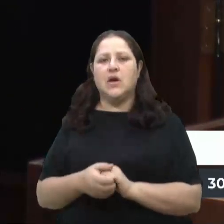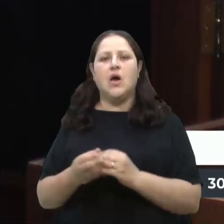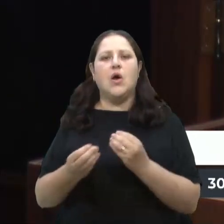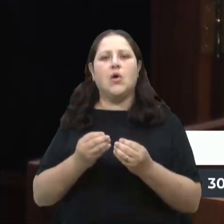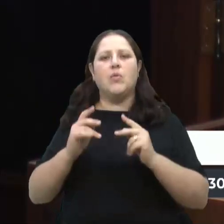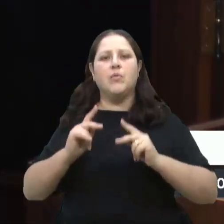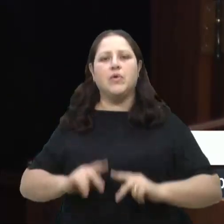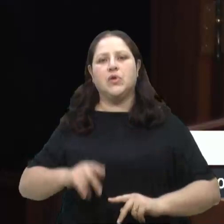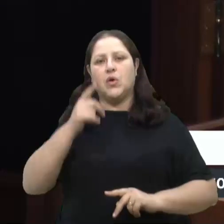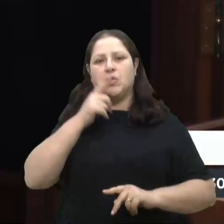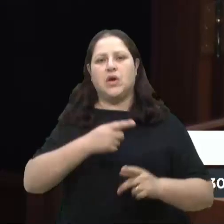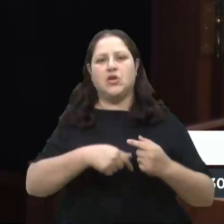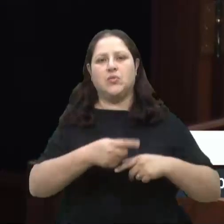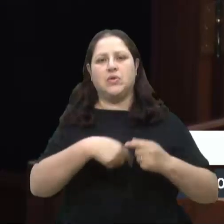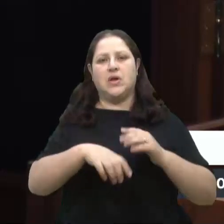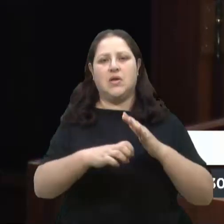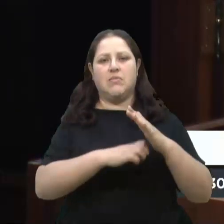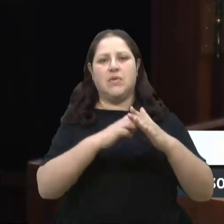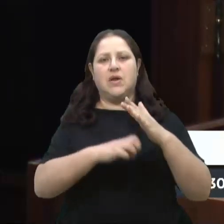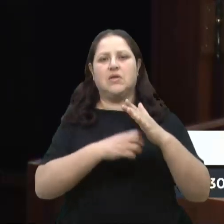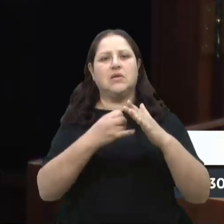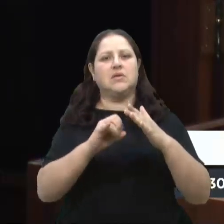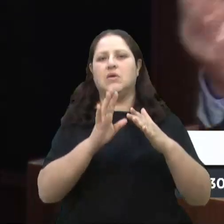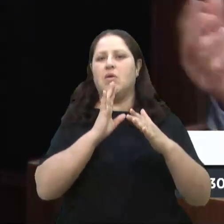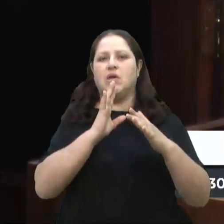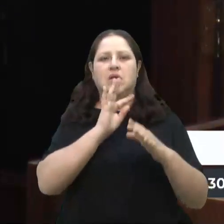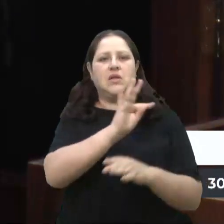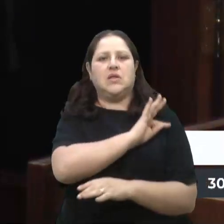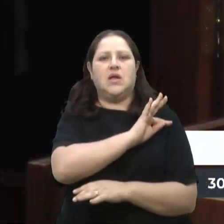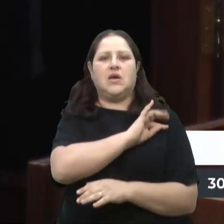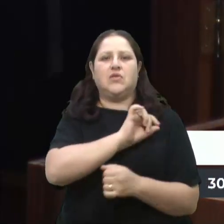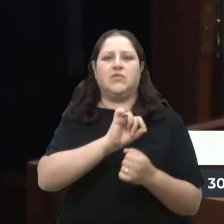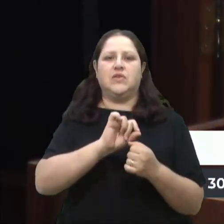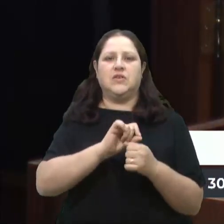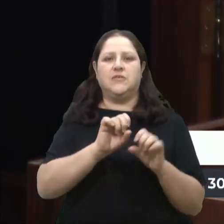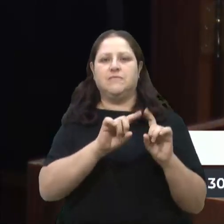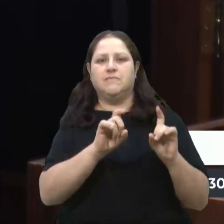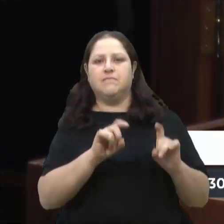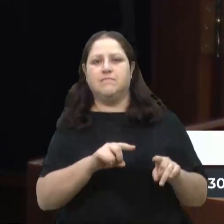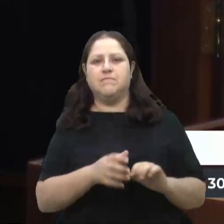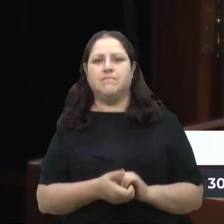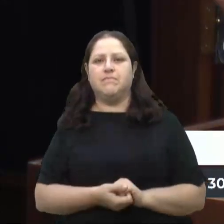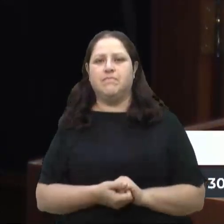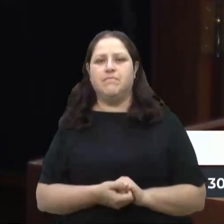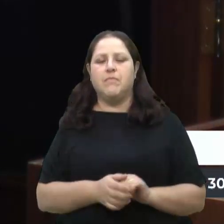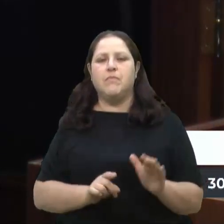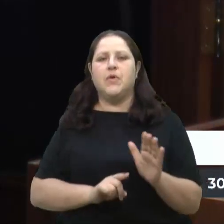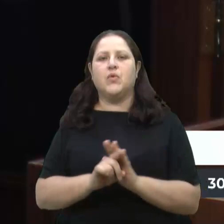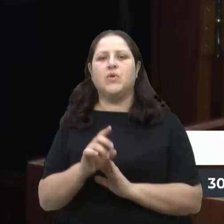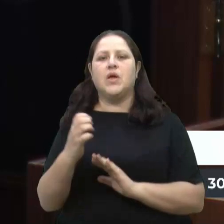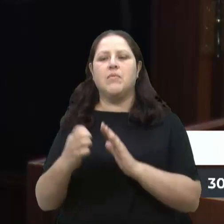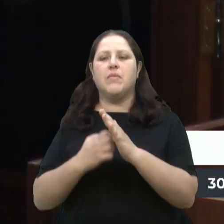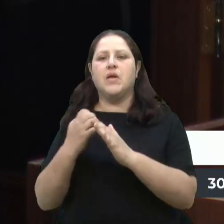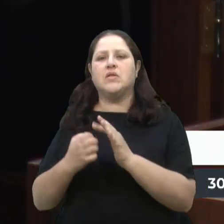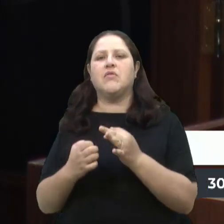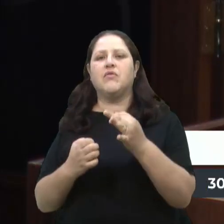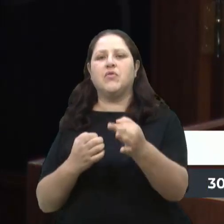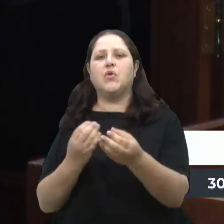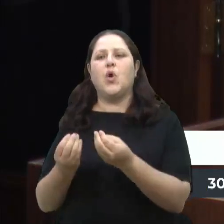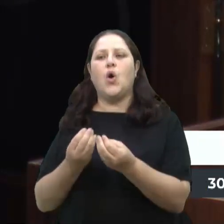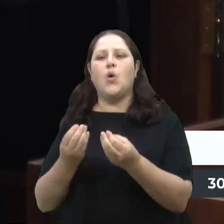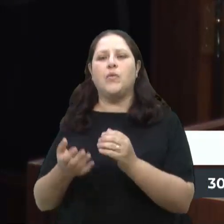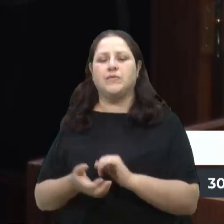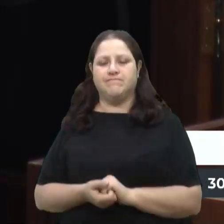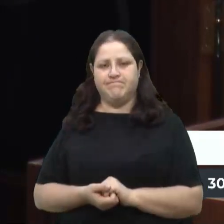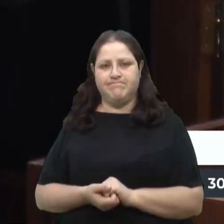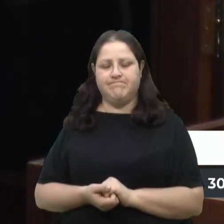uma empresa se não tem o conhecimento técnico para fazê-lo? Qual será o futuro dessa empresa? Com